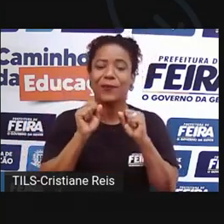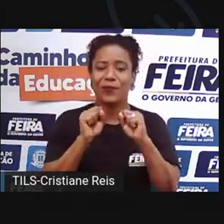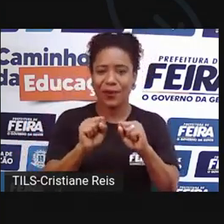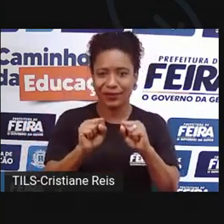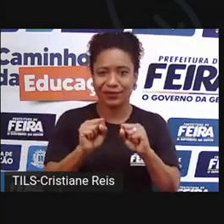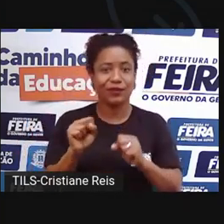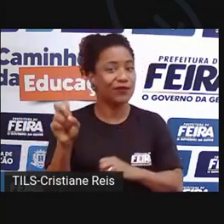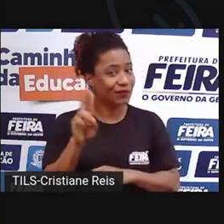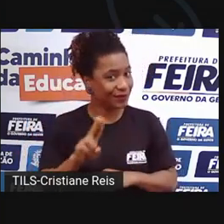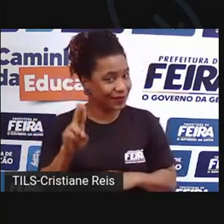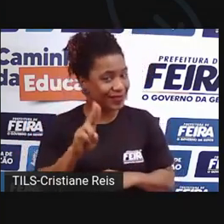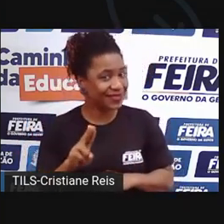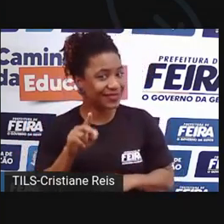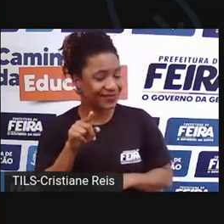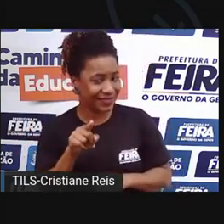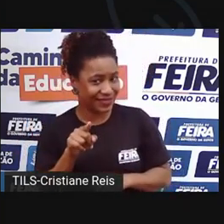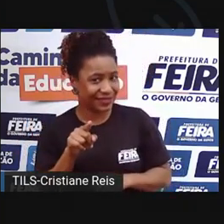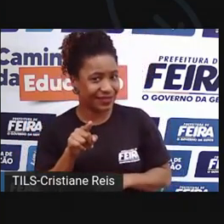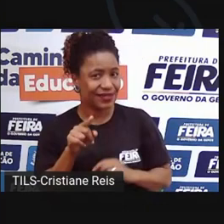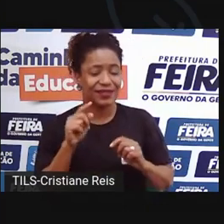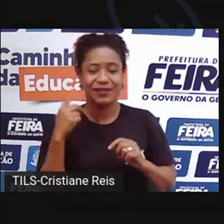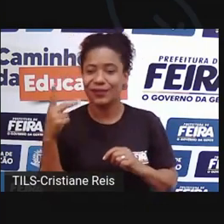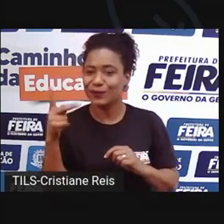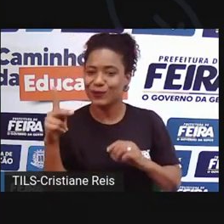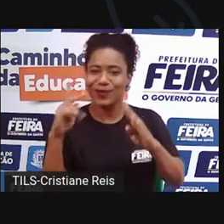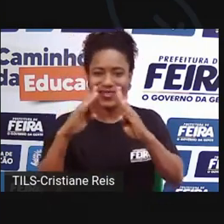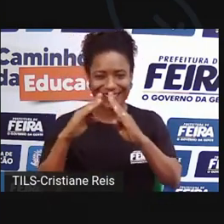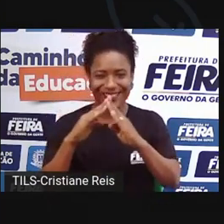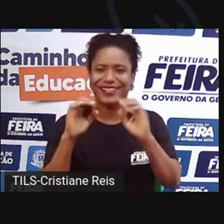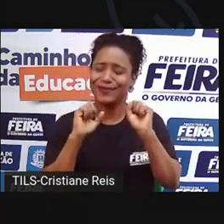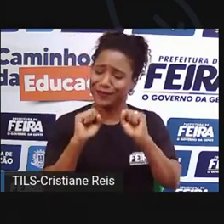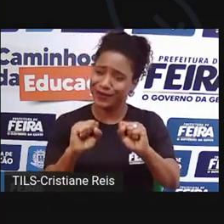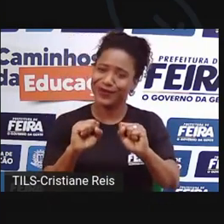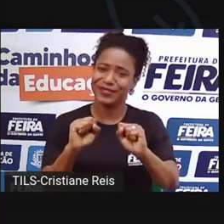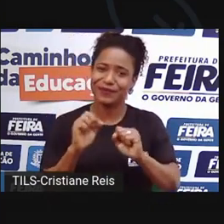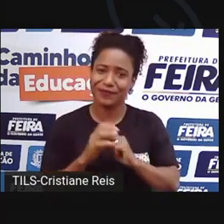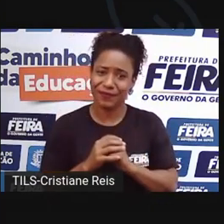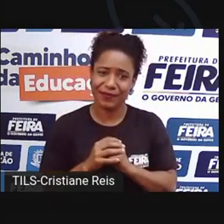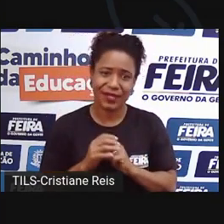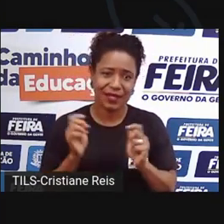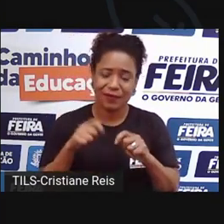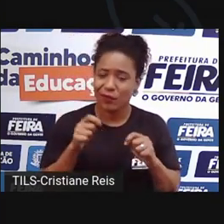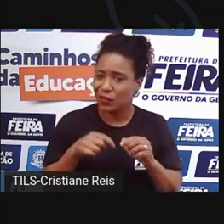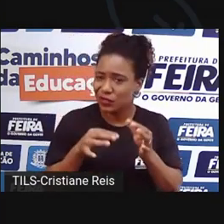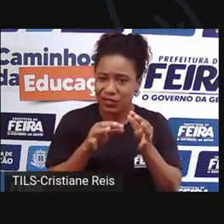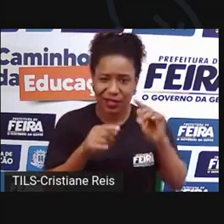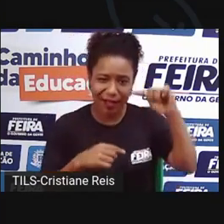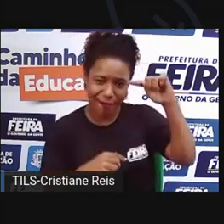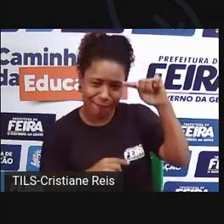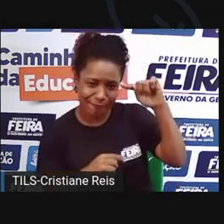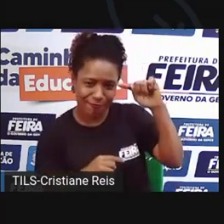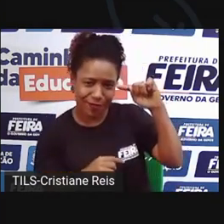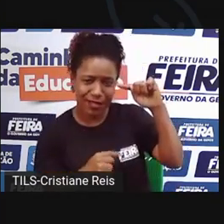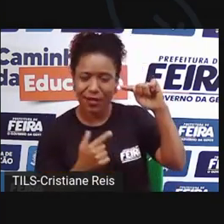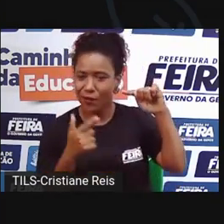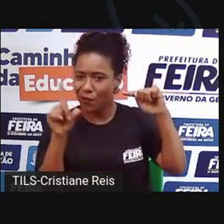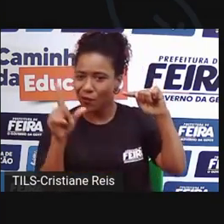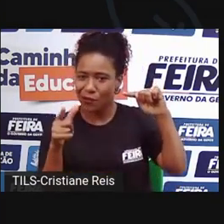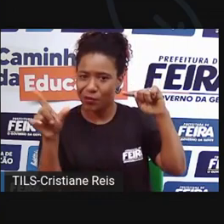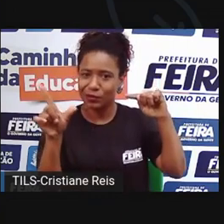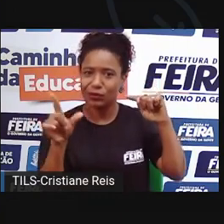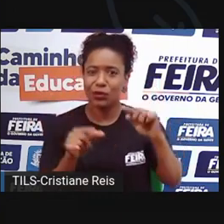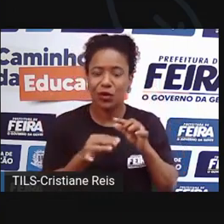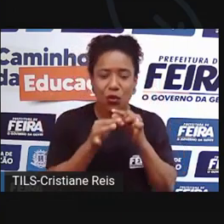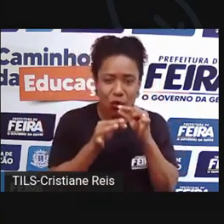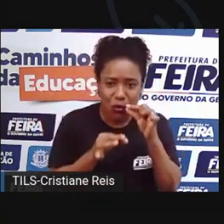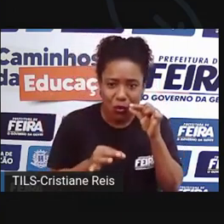esse daqui, mas vocês podem usar o canudo que você tiver em casa. Até de uma garrafinha, de algum outro lugar que vocês, de